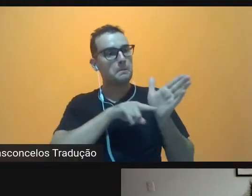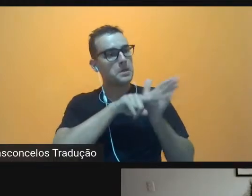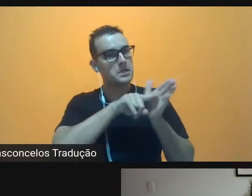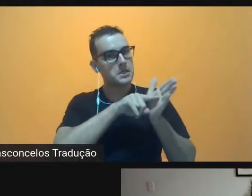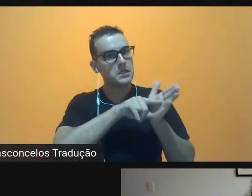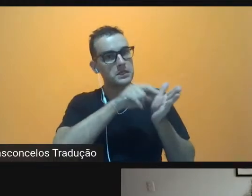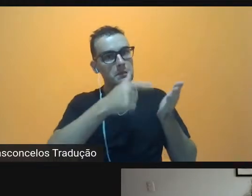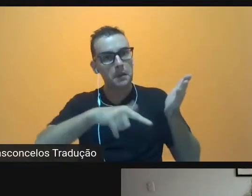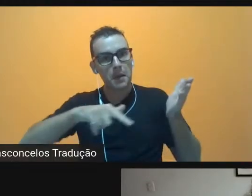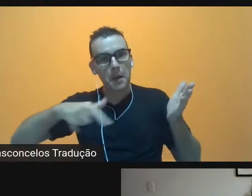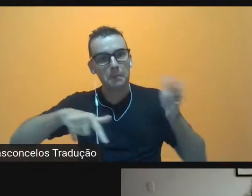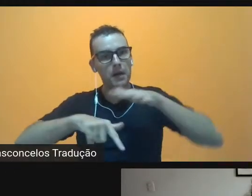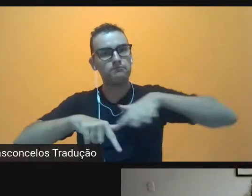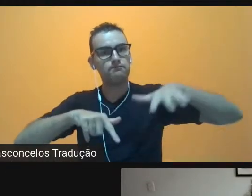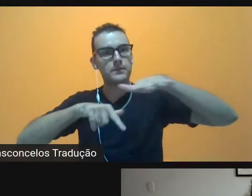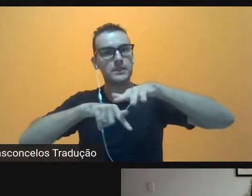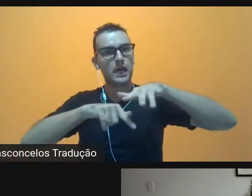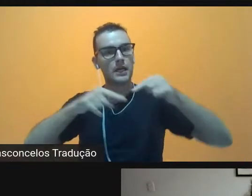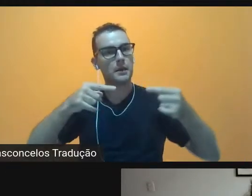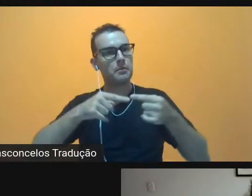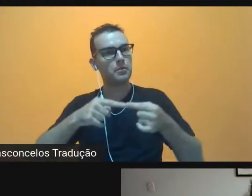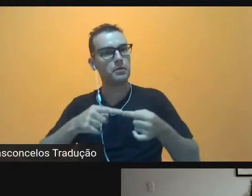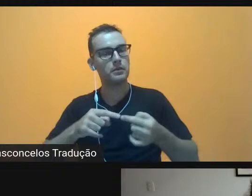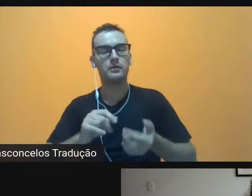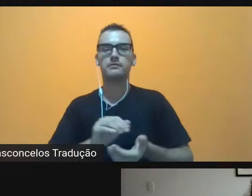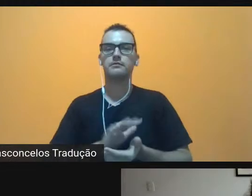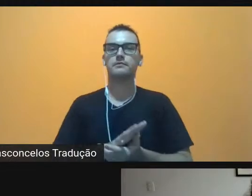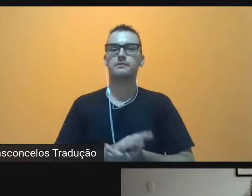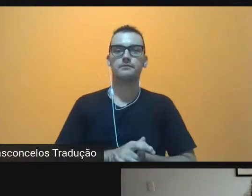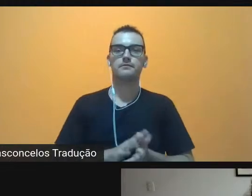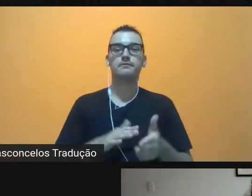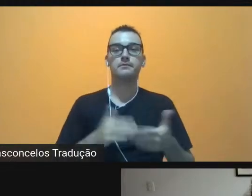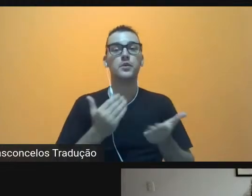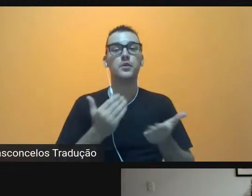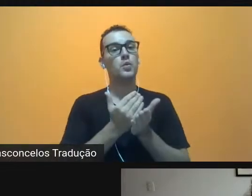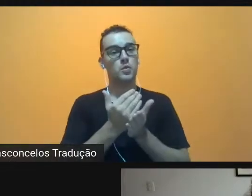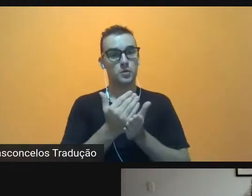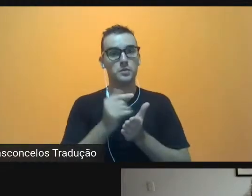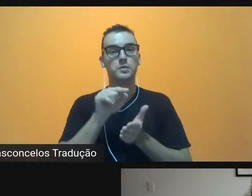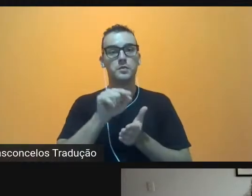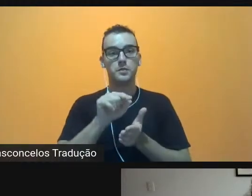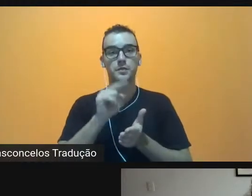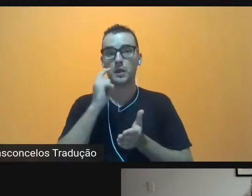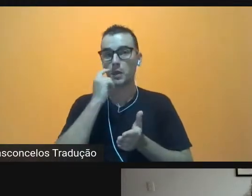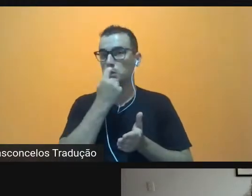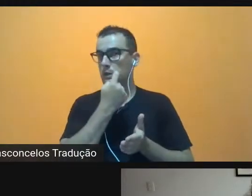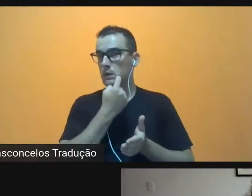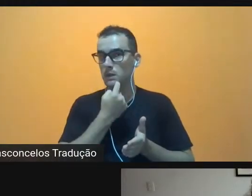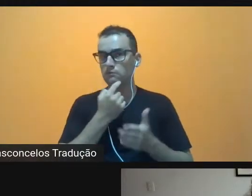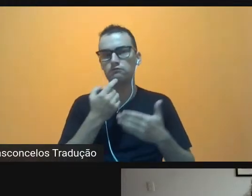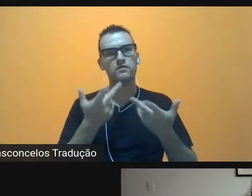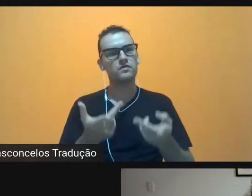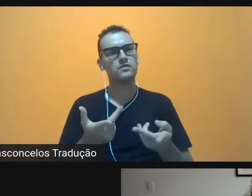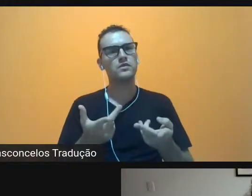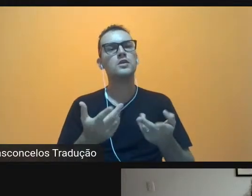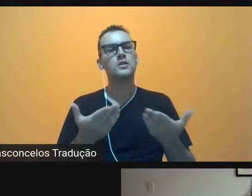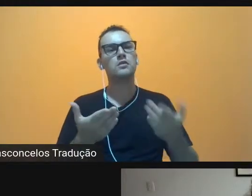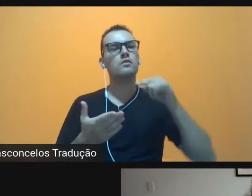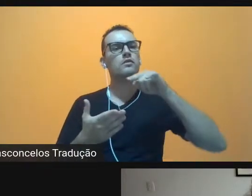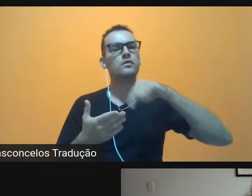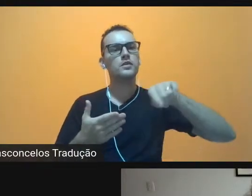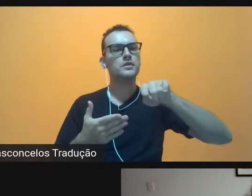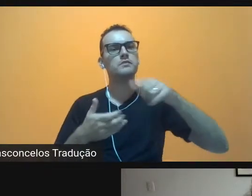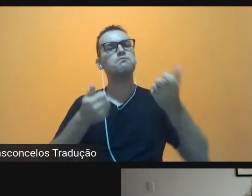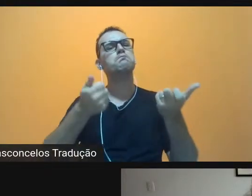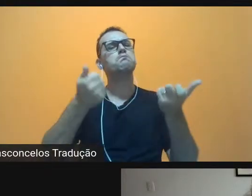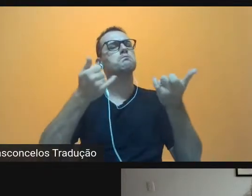temática. Então, para a gente poder iniciar, Luciana, eu gostaria que você falasse um pouquinho, né, de como